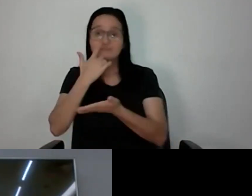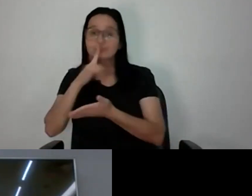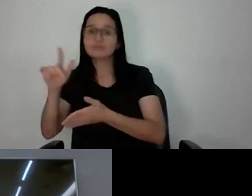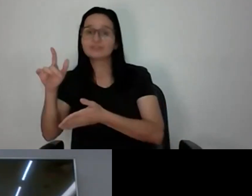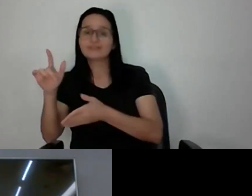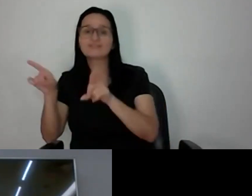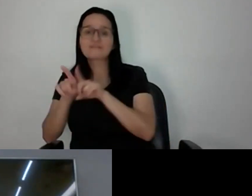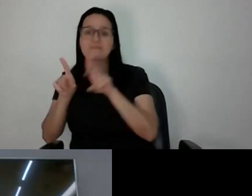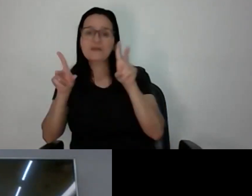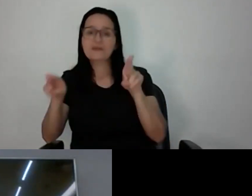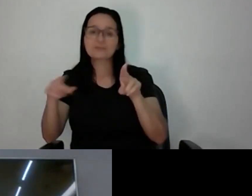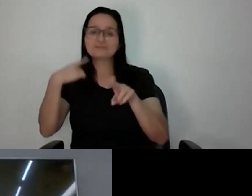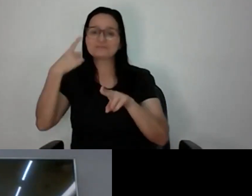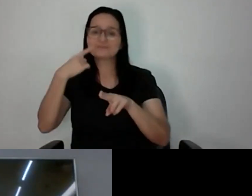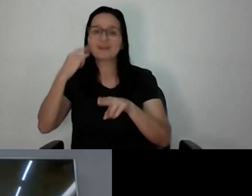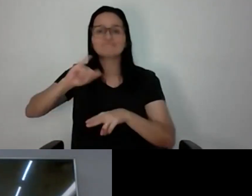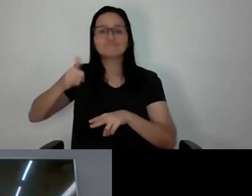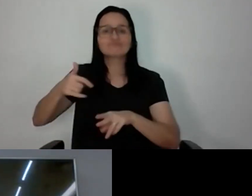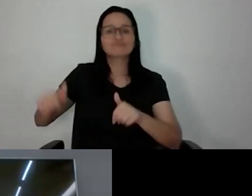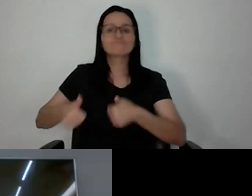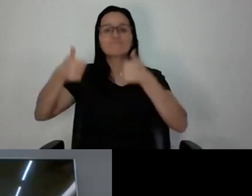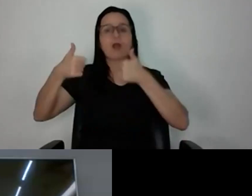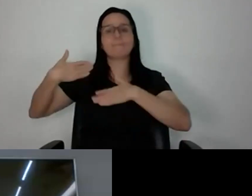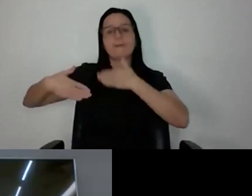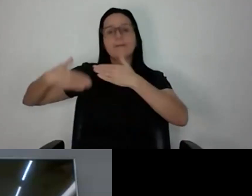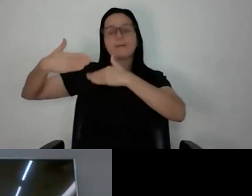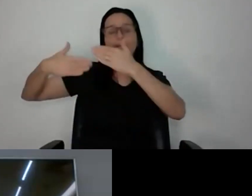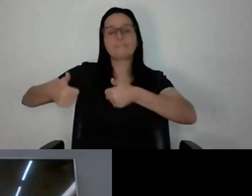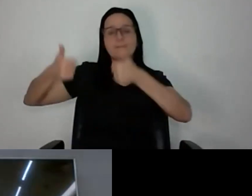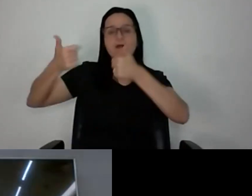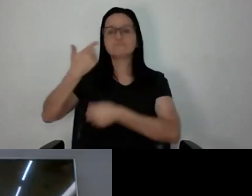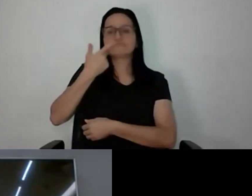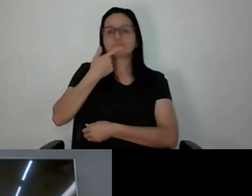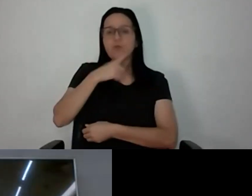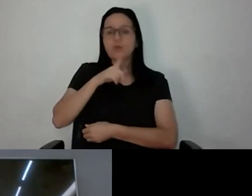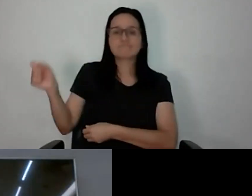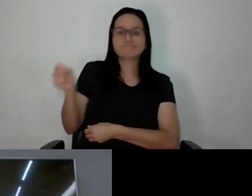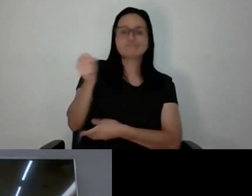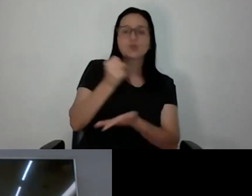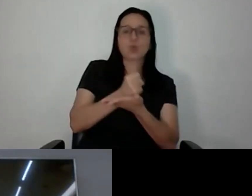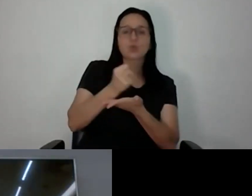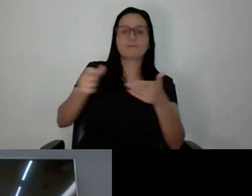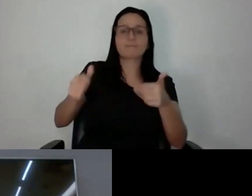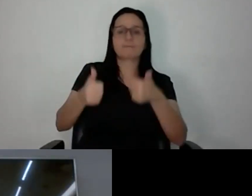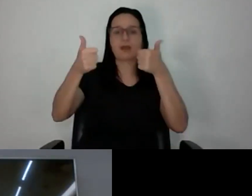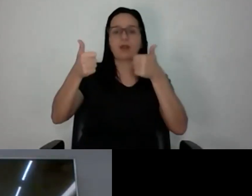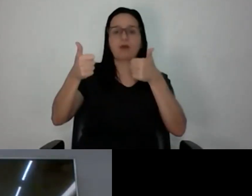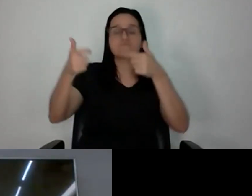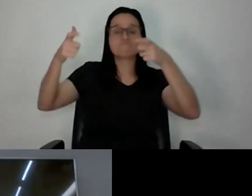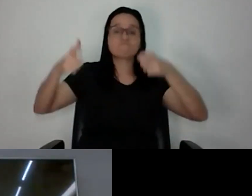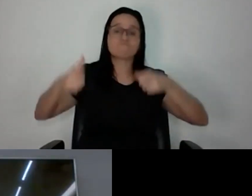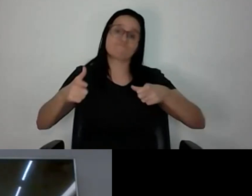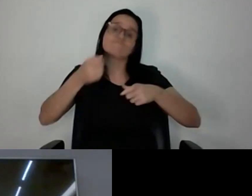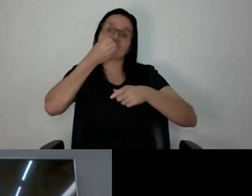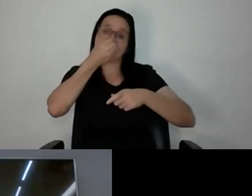maior para, eventualmente, uma carreira mais promissora, uma contratação por um Machado Meyer, uma contratação por um lugar que se admira, ou talvez